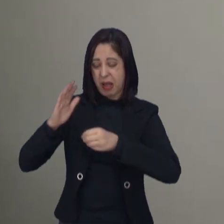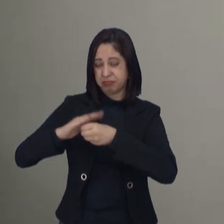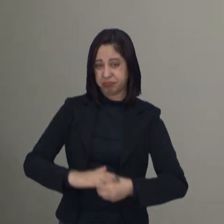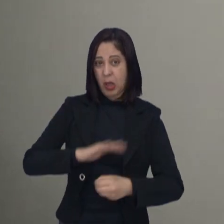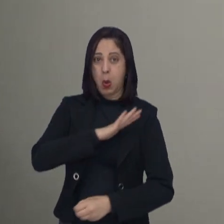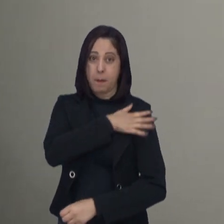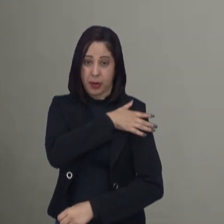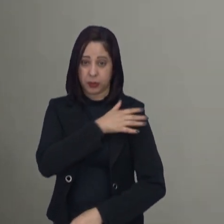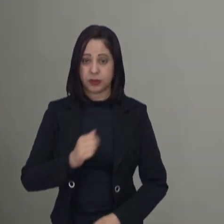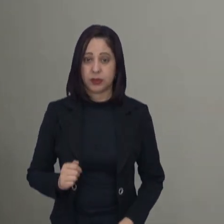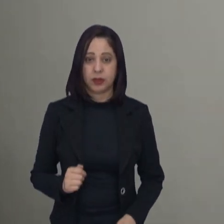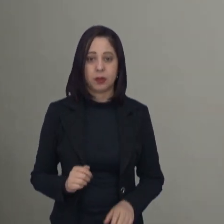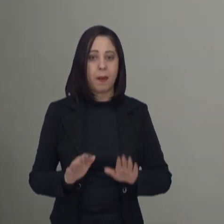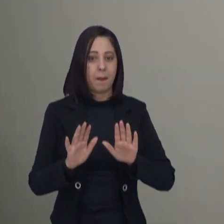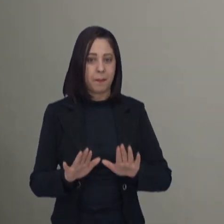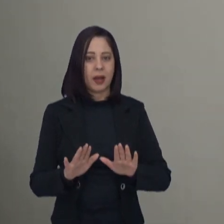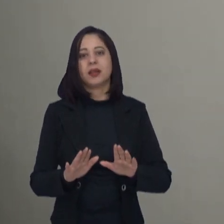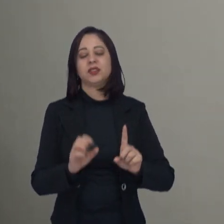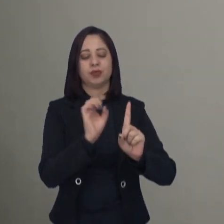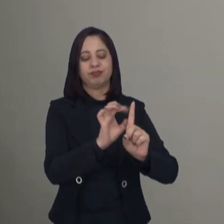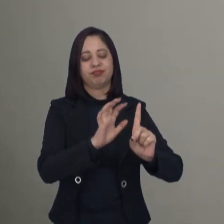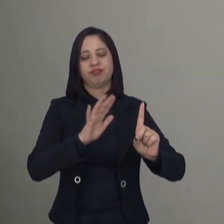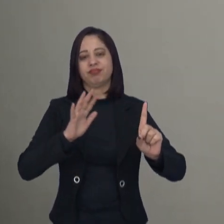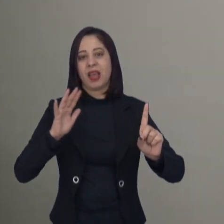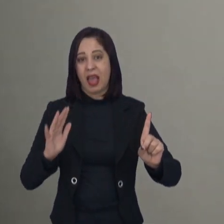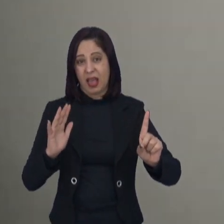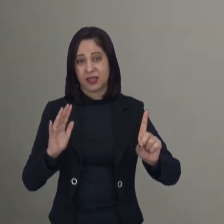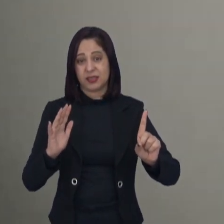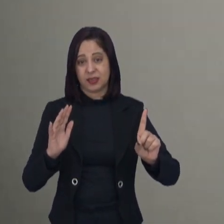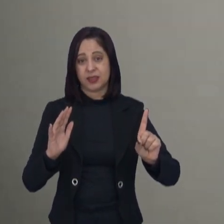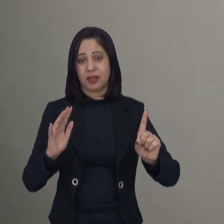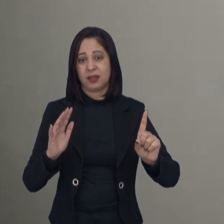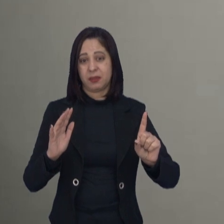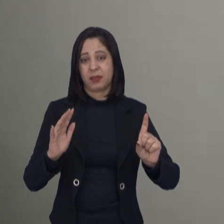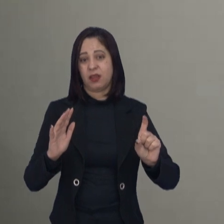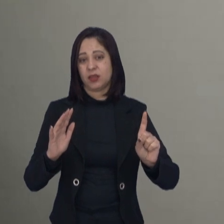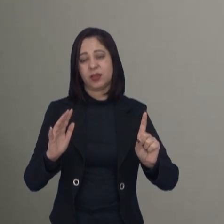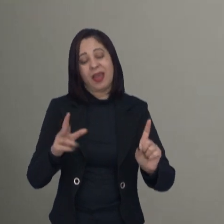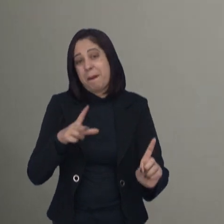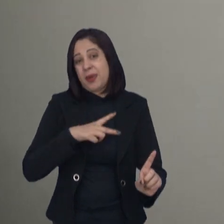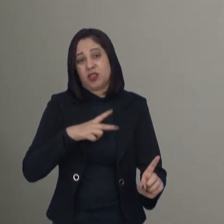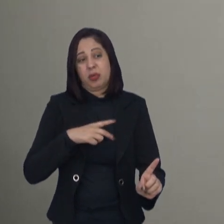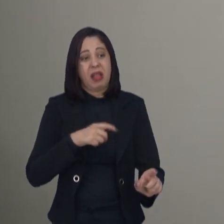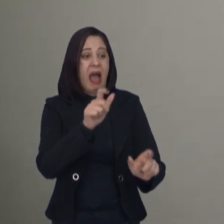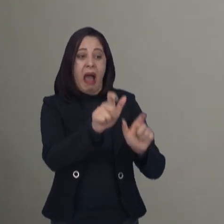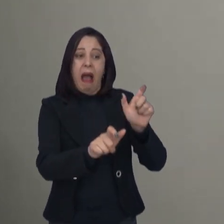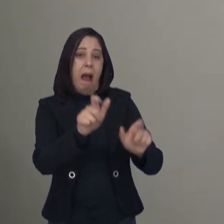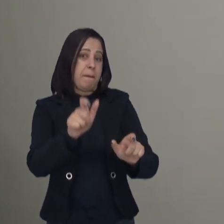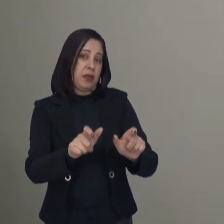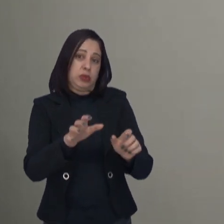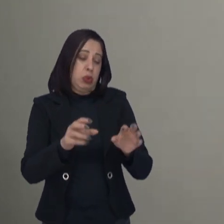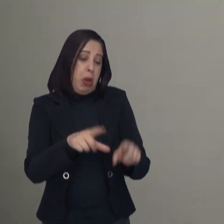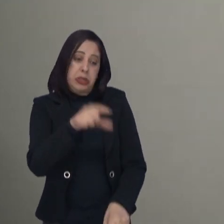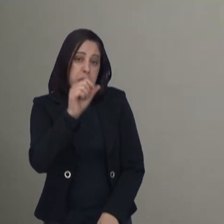nessa questão social. Agora, a questão do cancelamento, ela é muito forte e cabe uma questão até pessoal, né? Eu converso muito, assim, a gente cria até